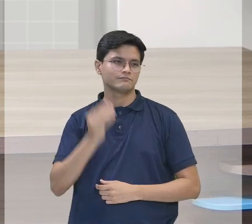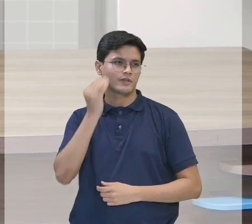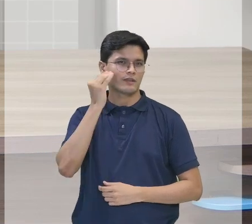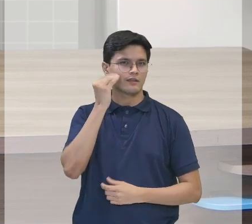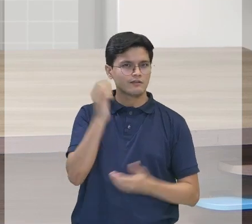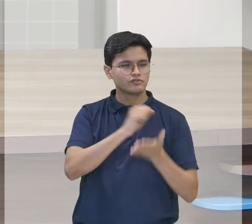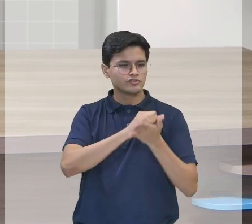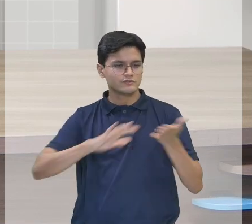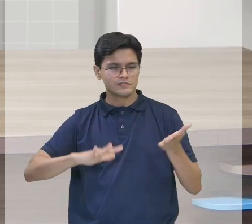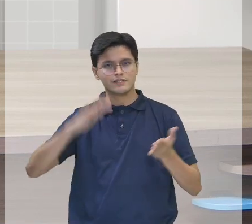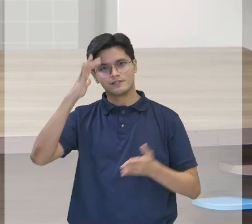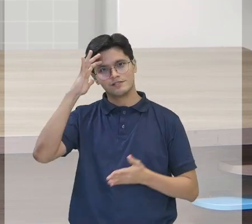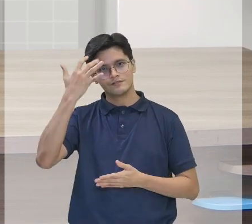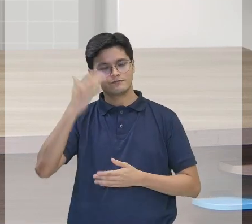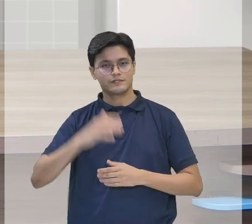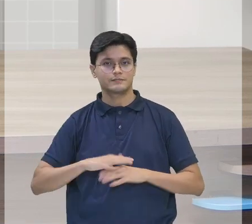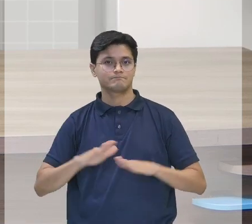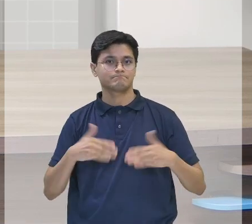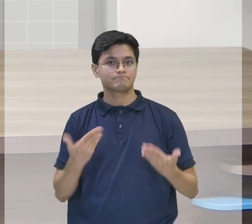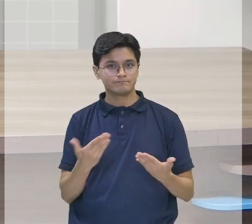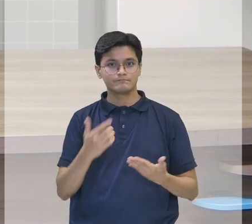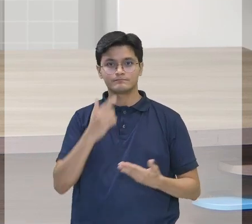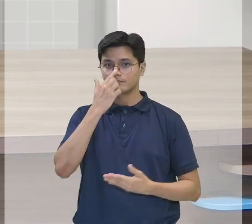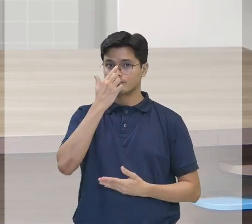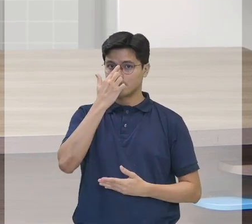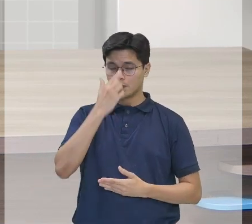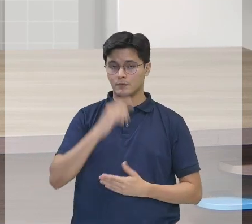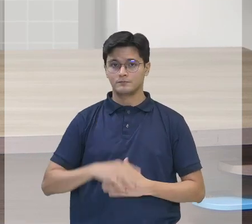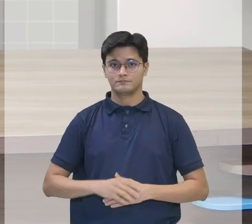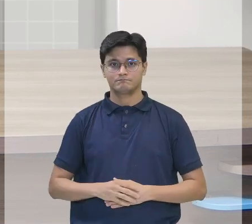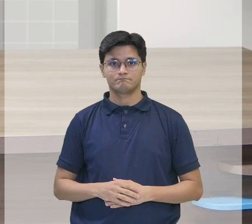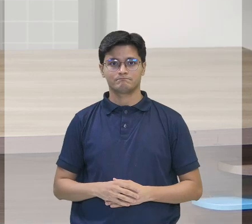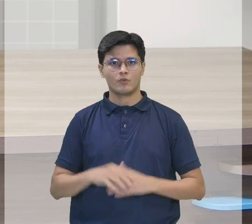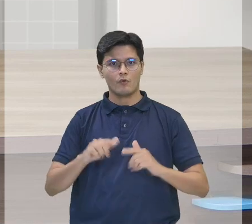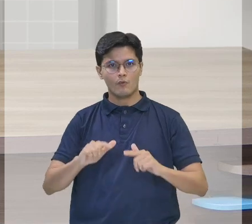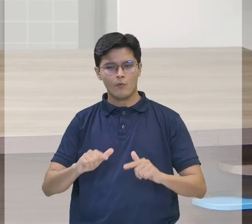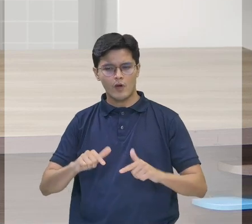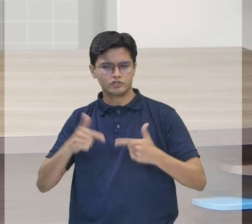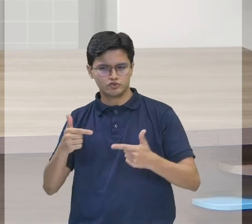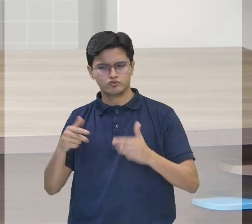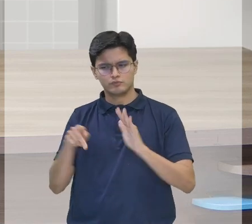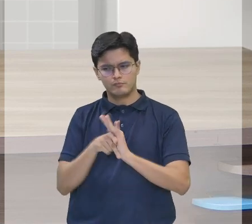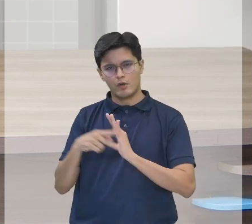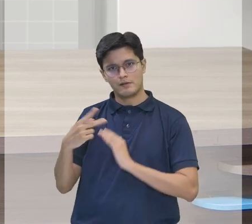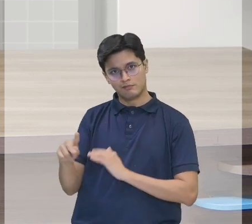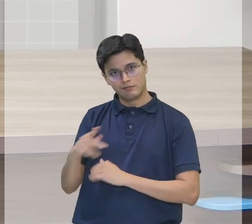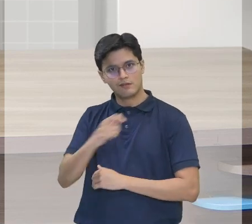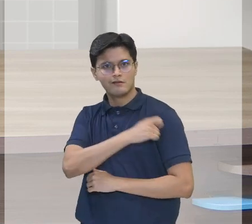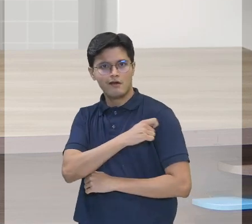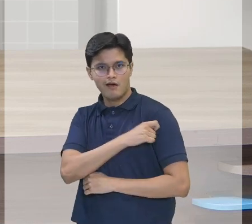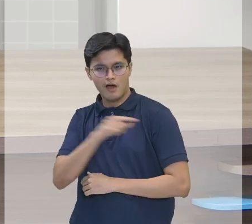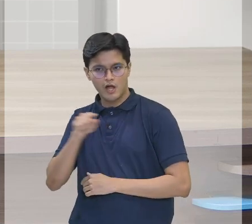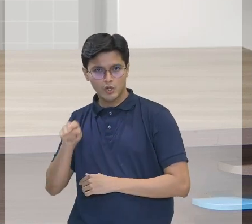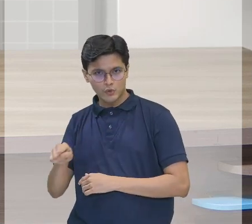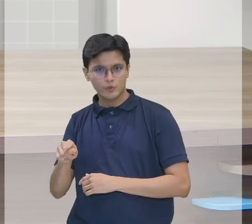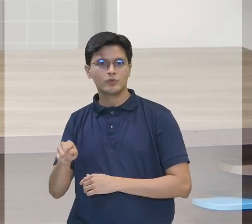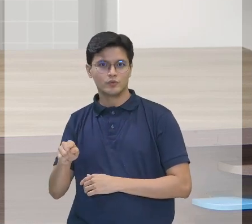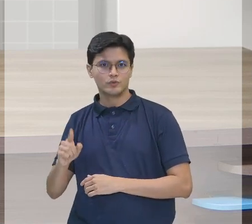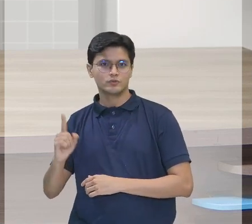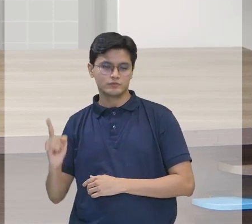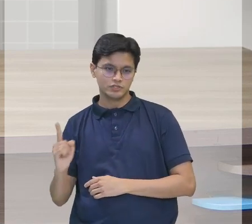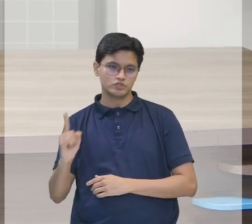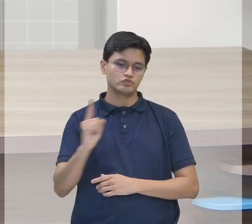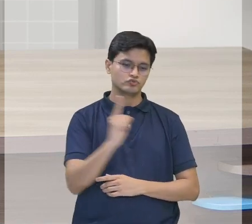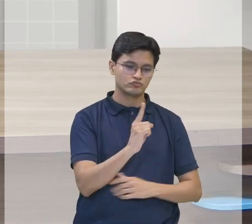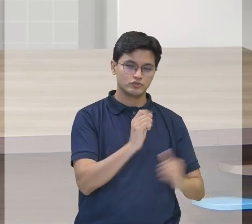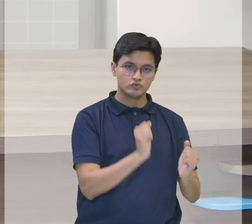esse movimento que ele faz de sair de onde ele está, para ir conversar com o colega, para resolver essa atividade ou